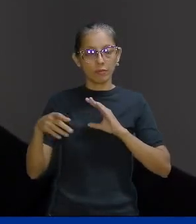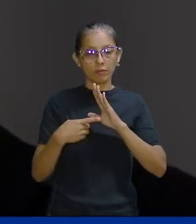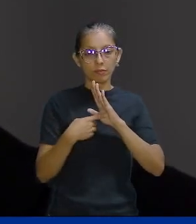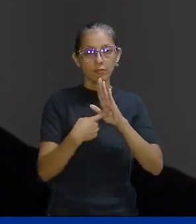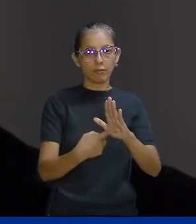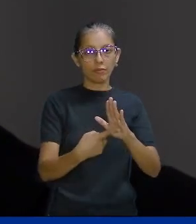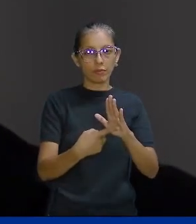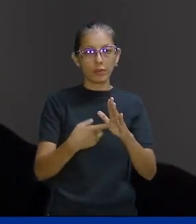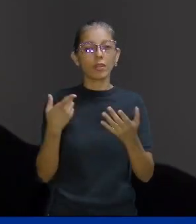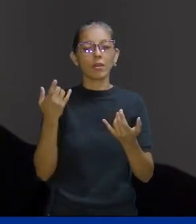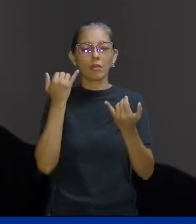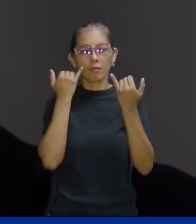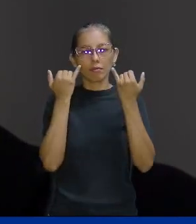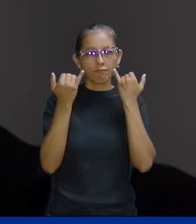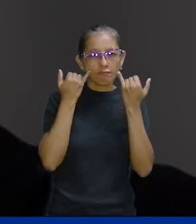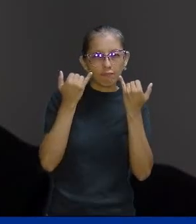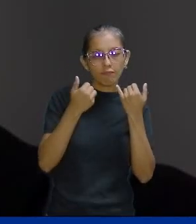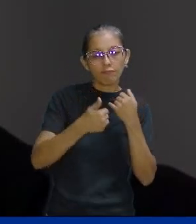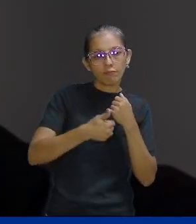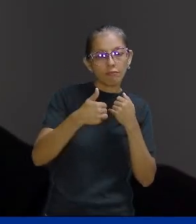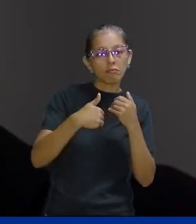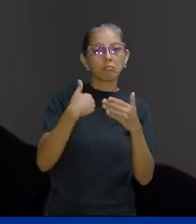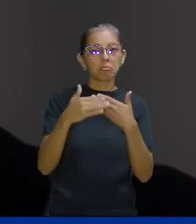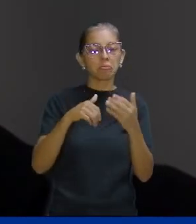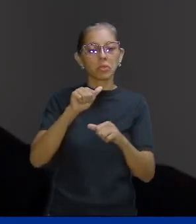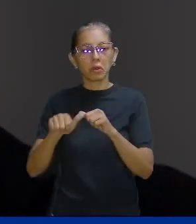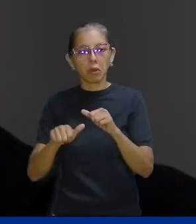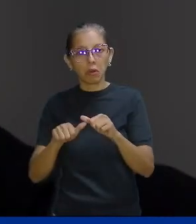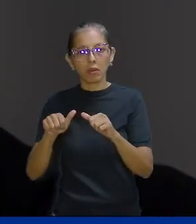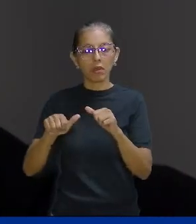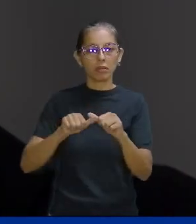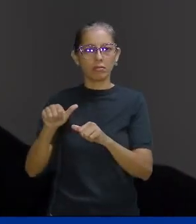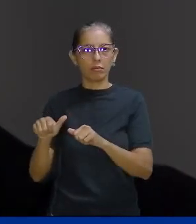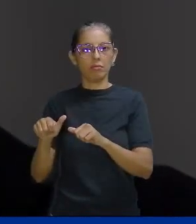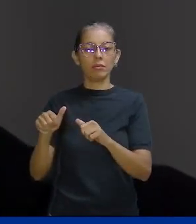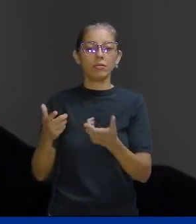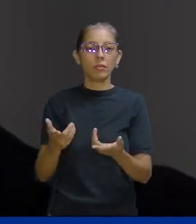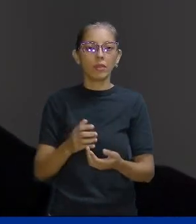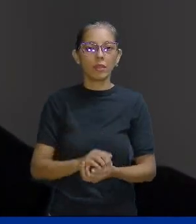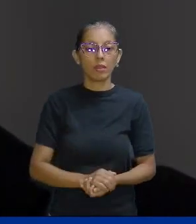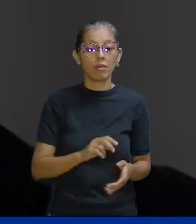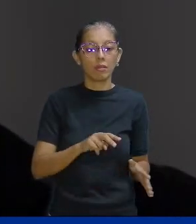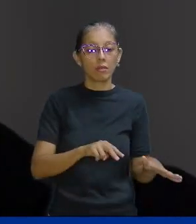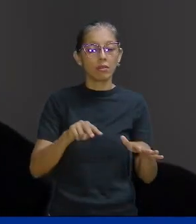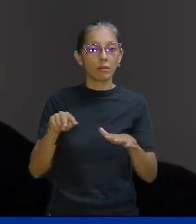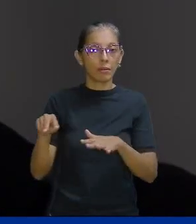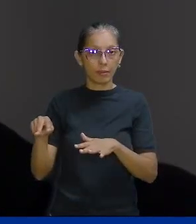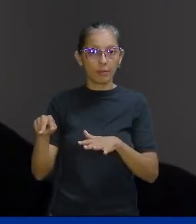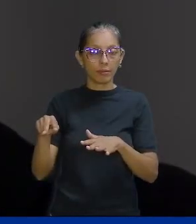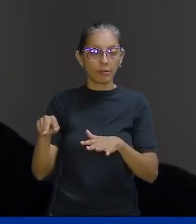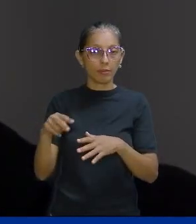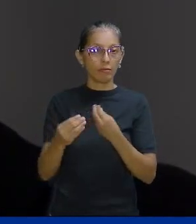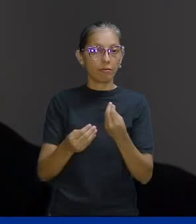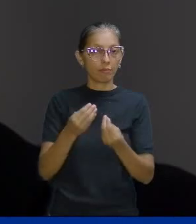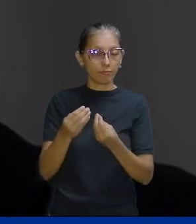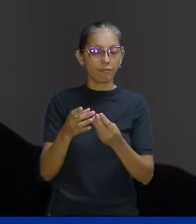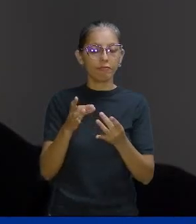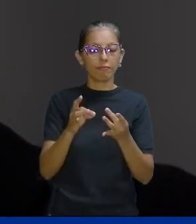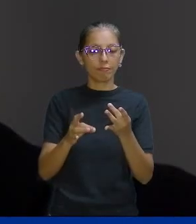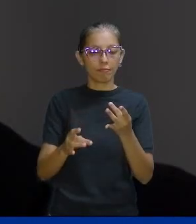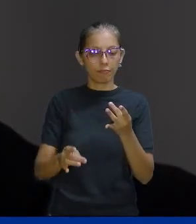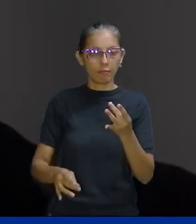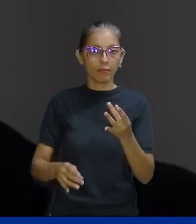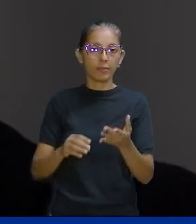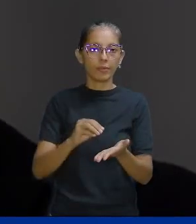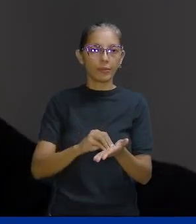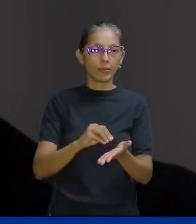o período de consumo, porquanto, no demonstrativo de despesa com combustível semanal da prestação de contas, apresentando na prestação